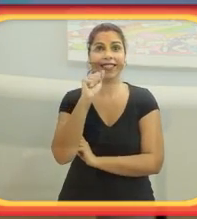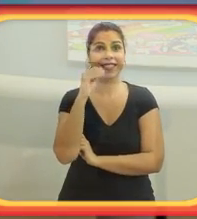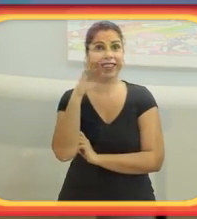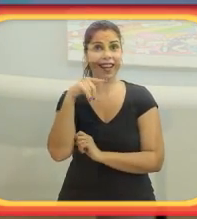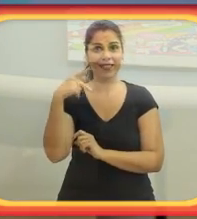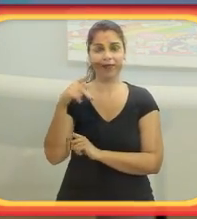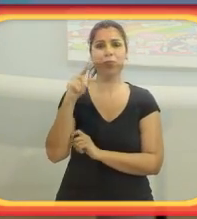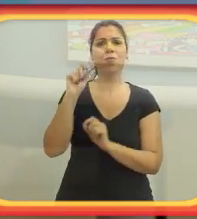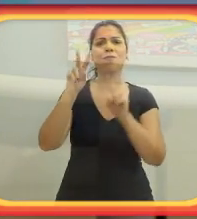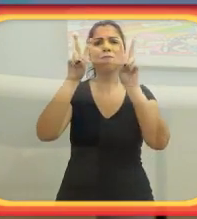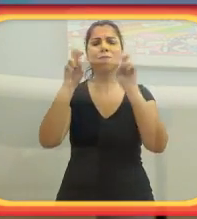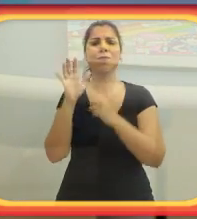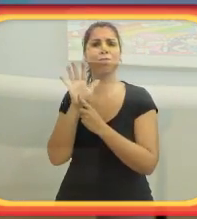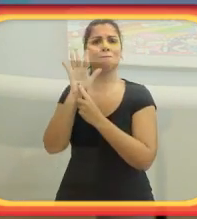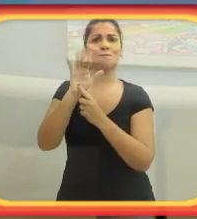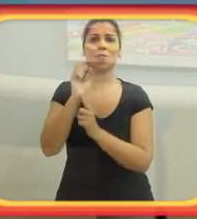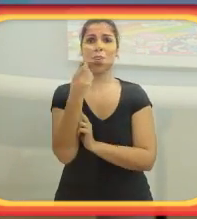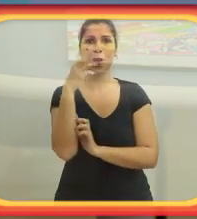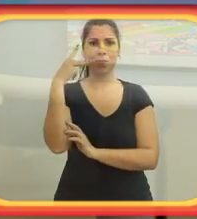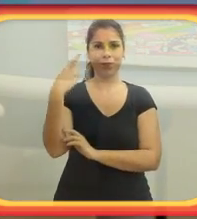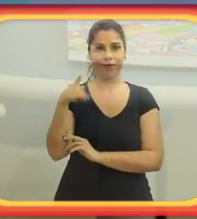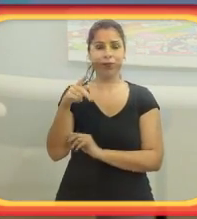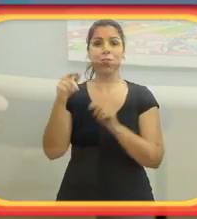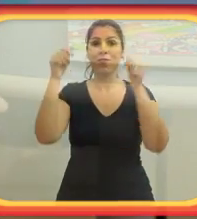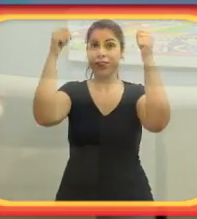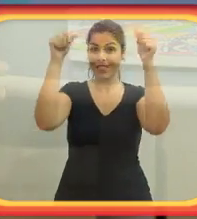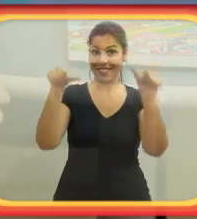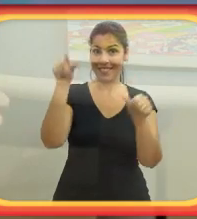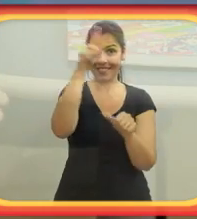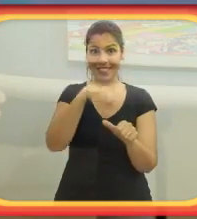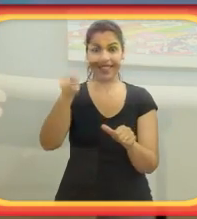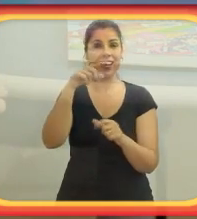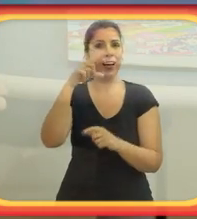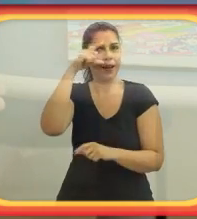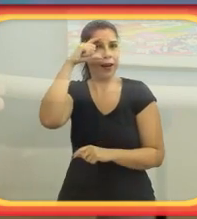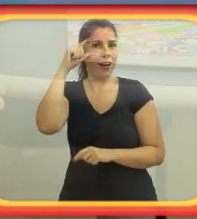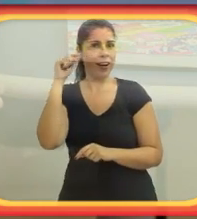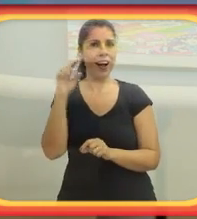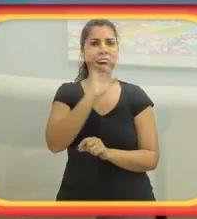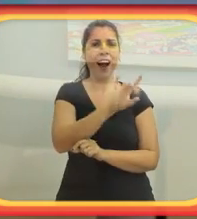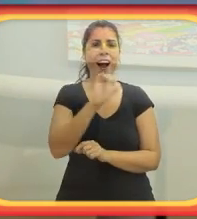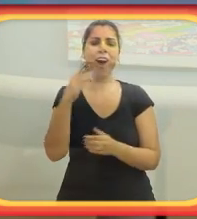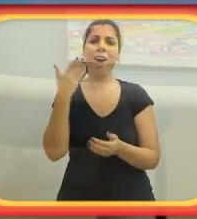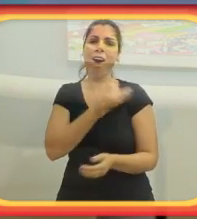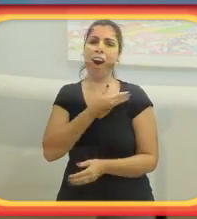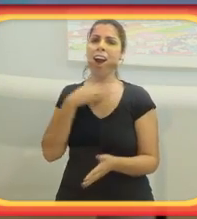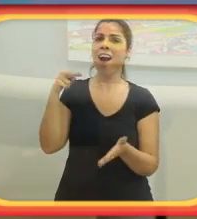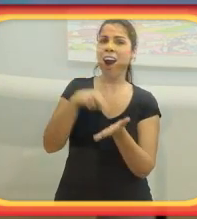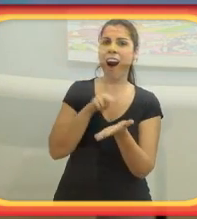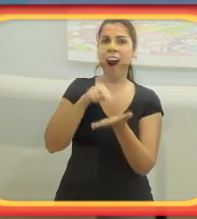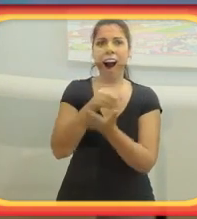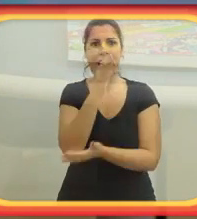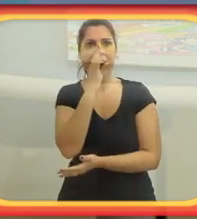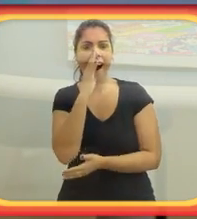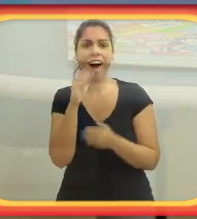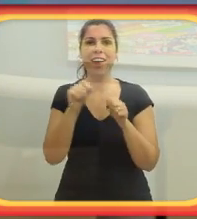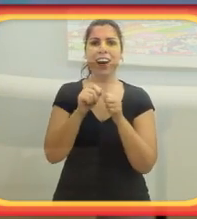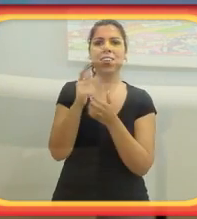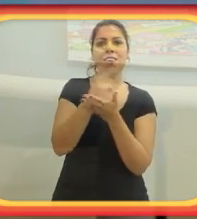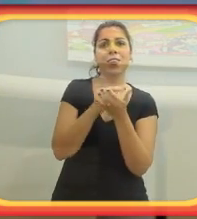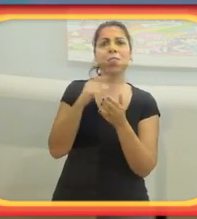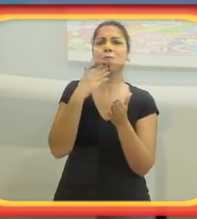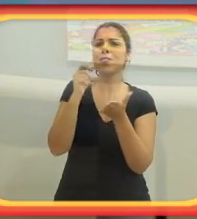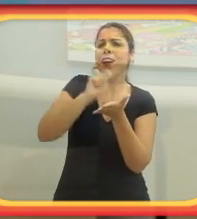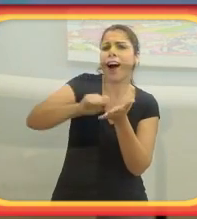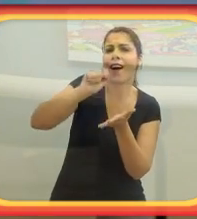de artes na escola. E a Rafaela tinha um stand dela, onde ela expôs a obra e ficava fazendo mangá de cada